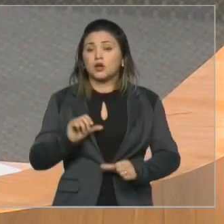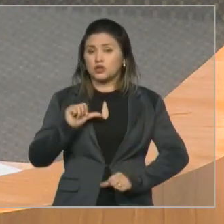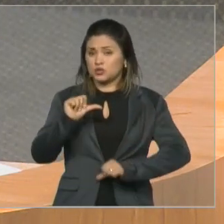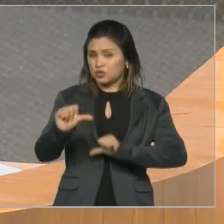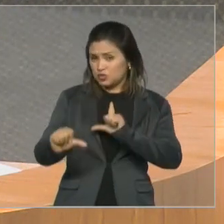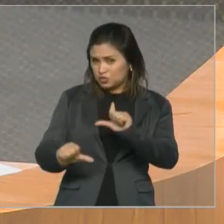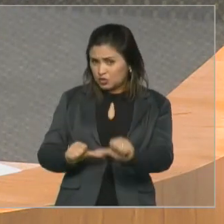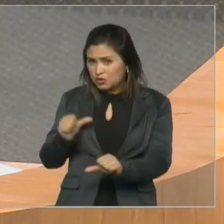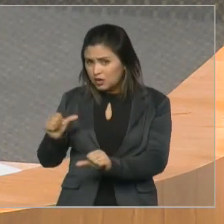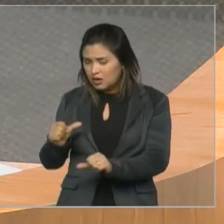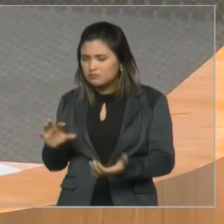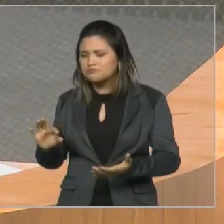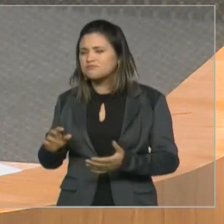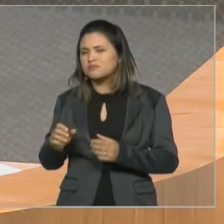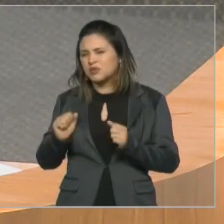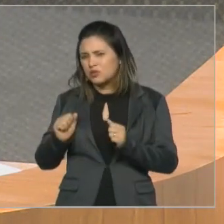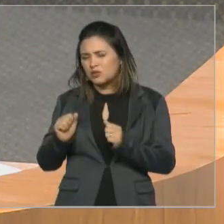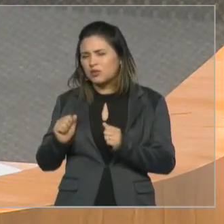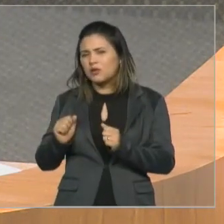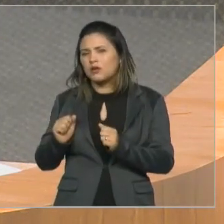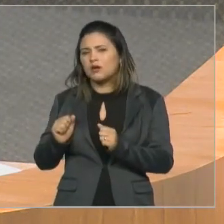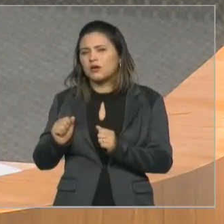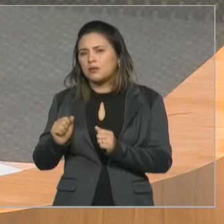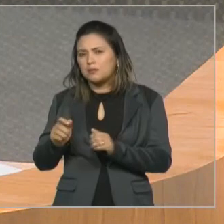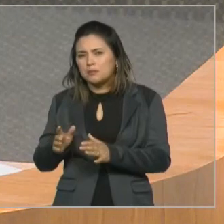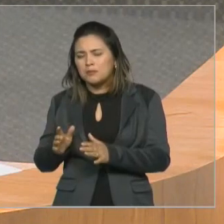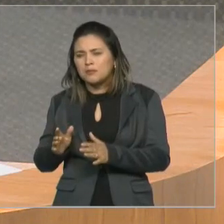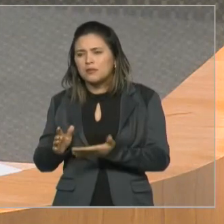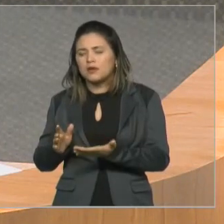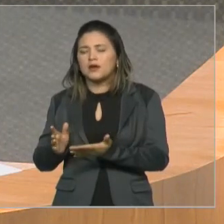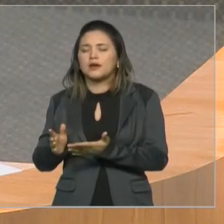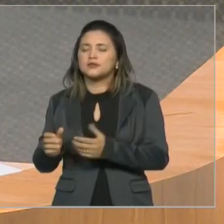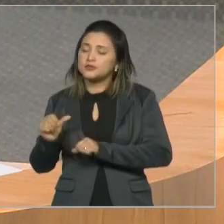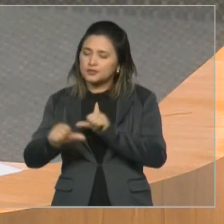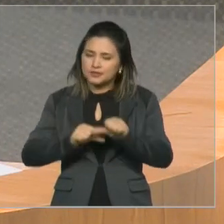temporário, esse contrato temporário vai sim